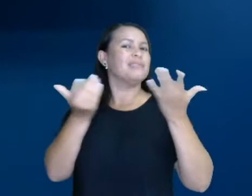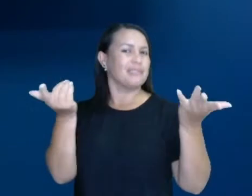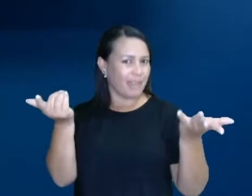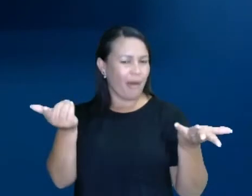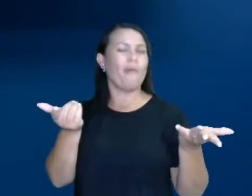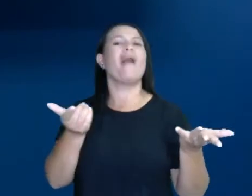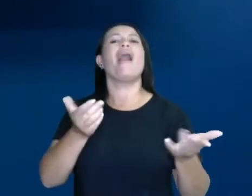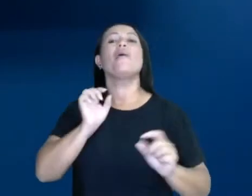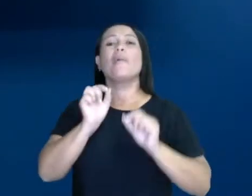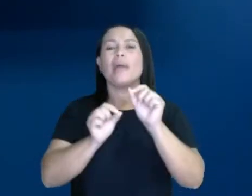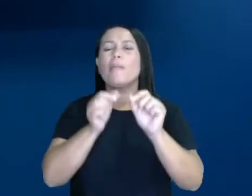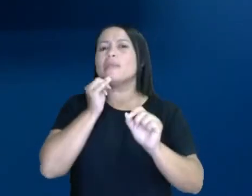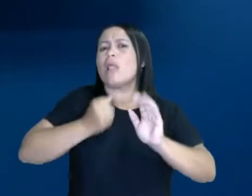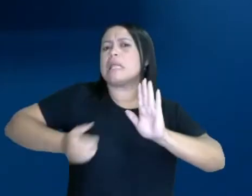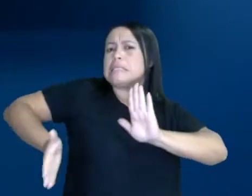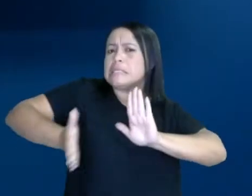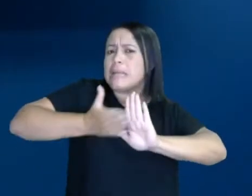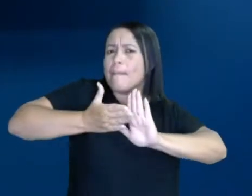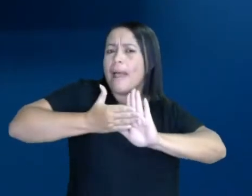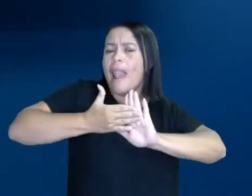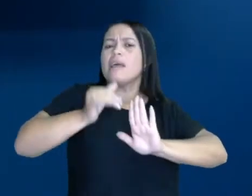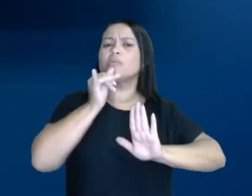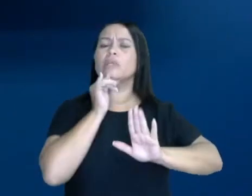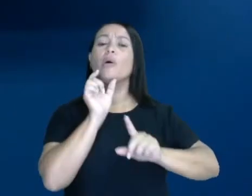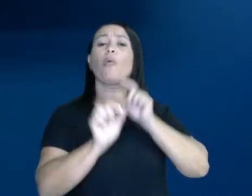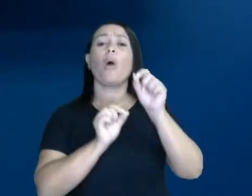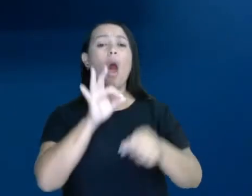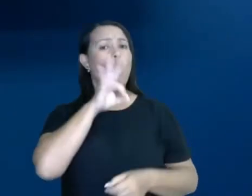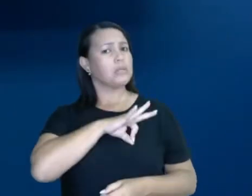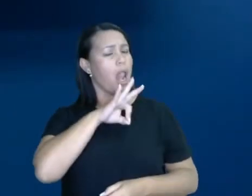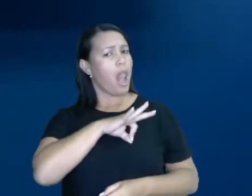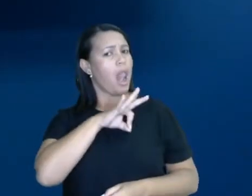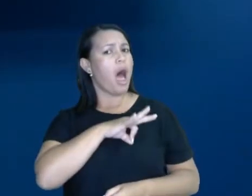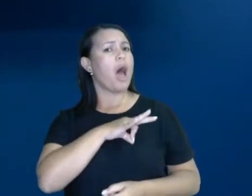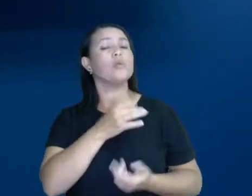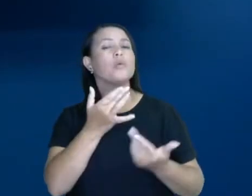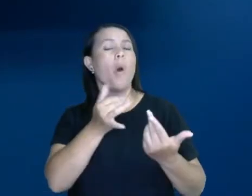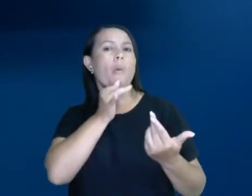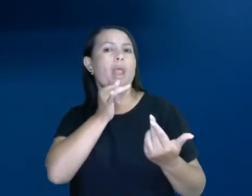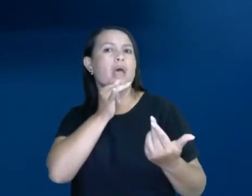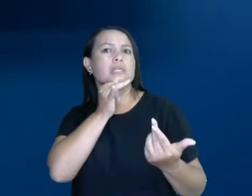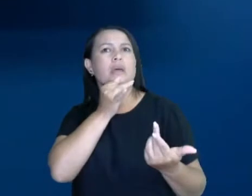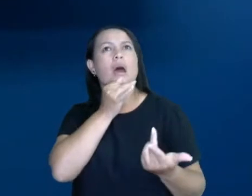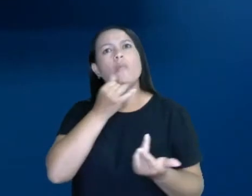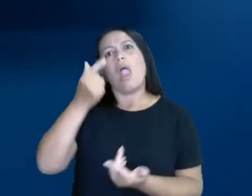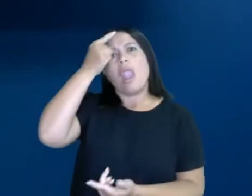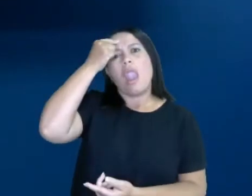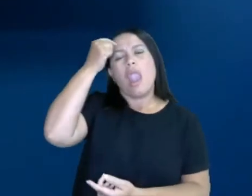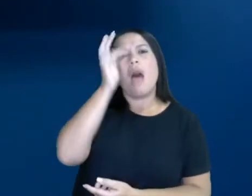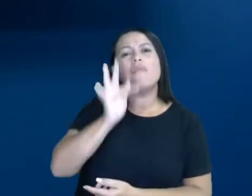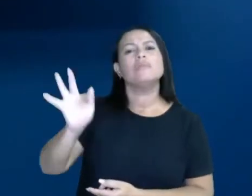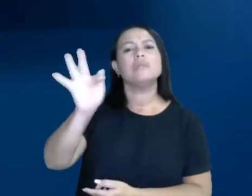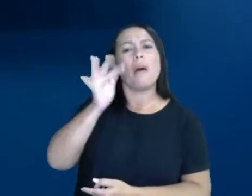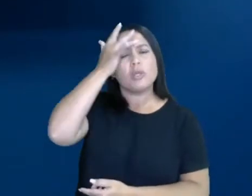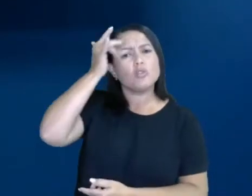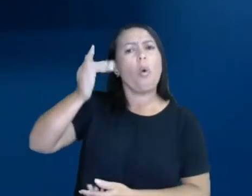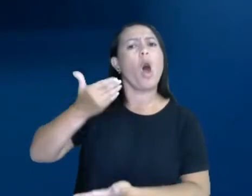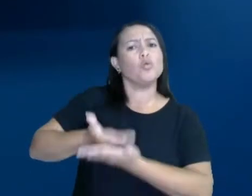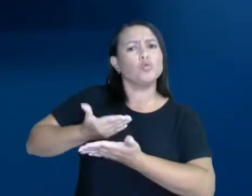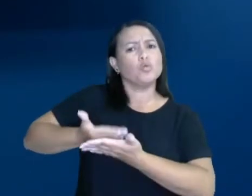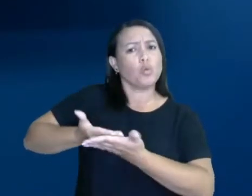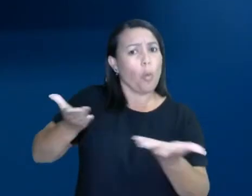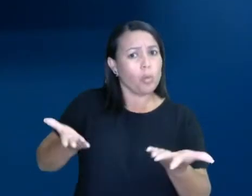quando a gente estabelece, por exemplo, os salários de acordo com a formação acadêmica, com a instrução que aquela pessoa